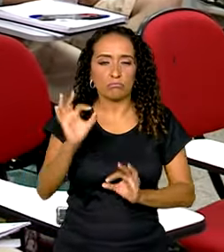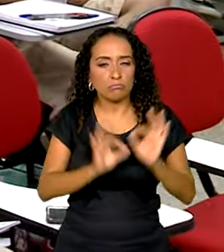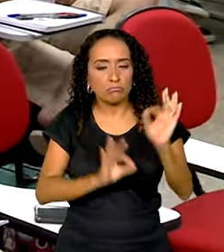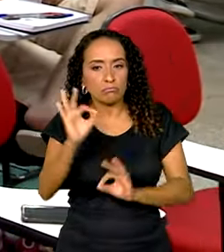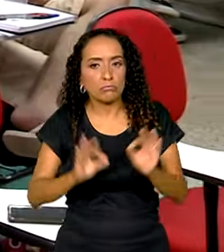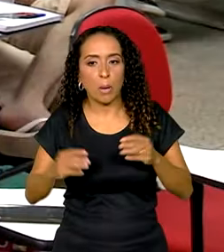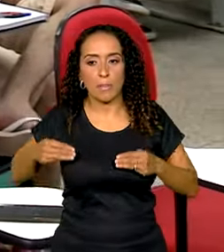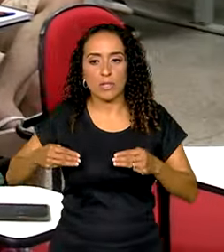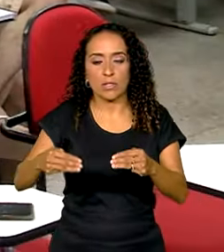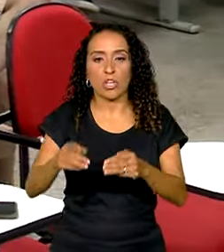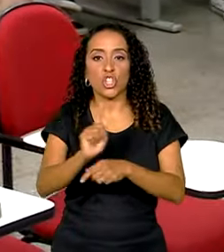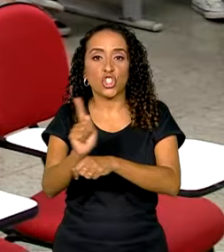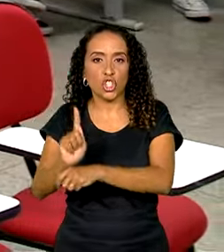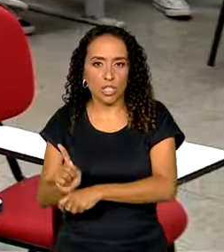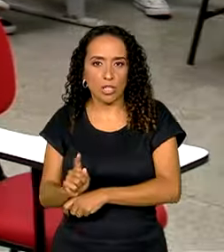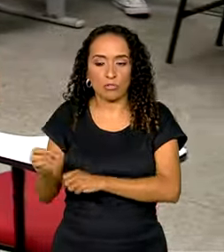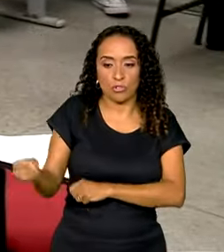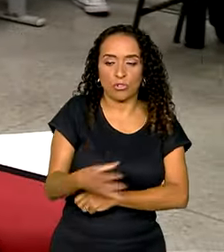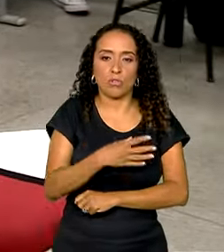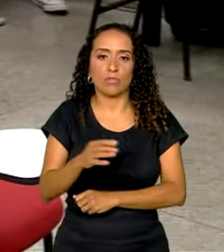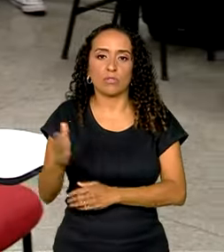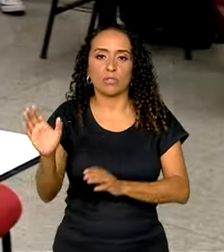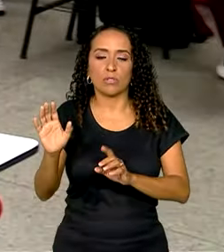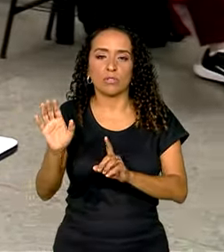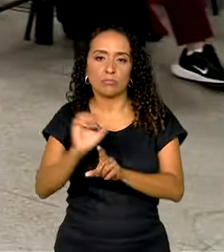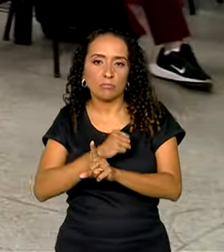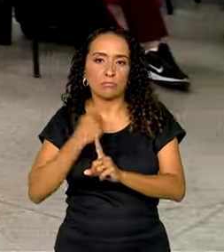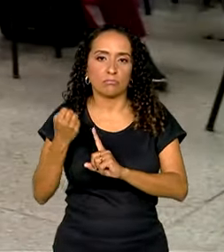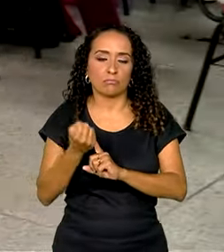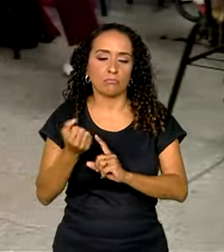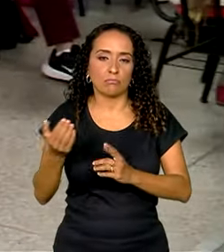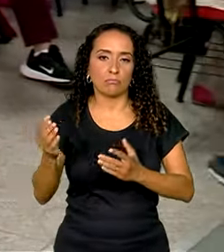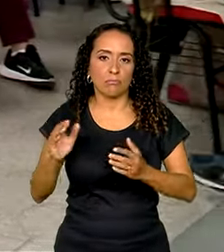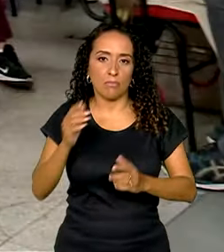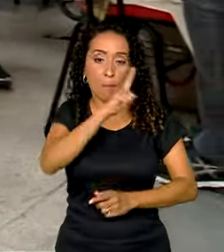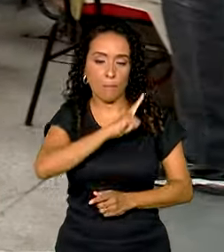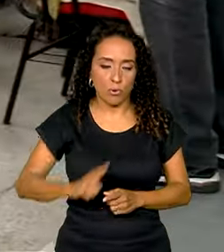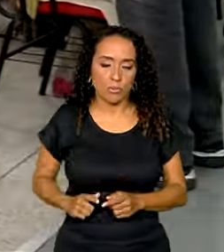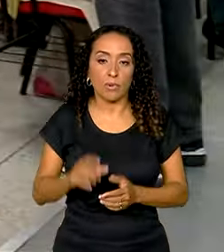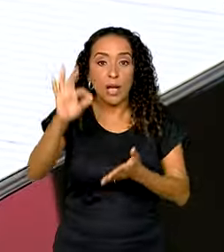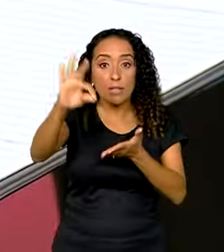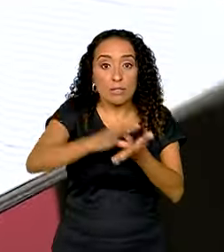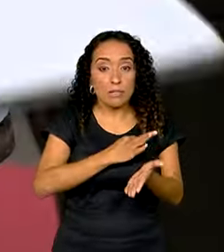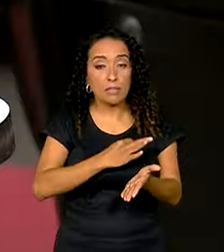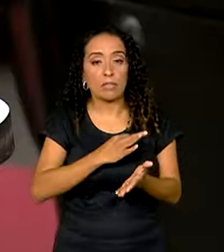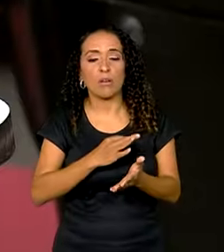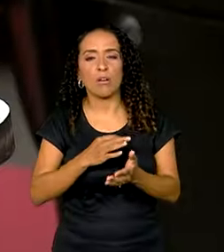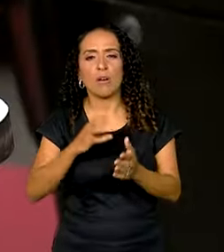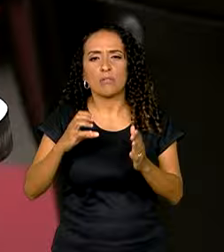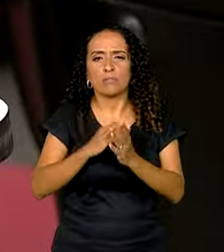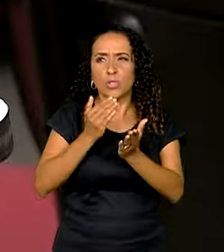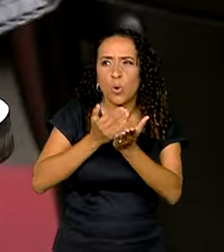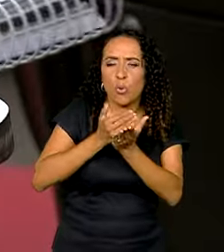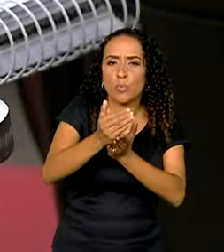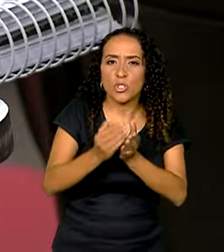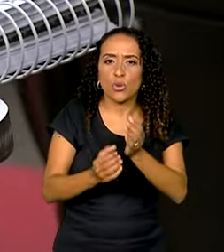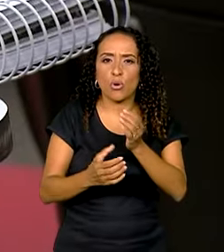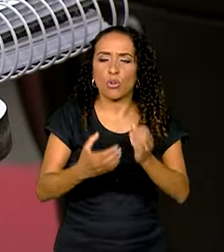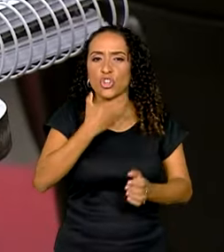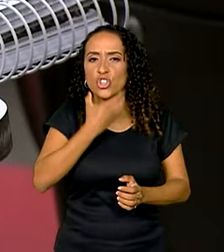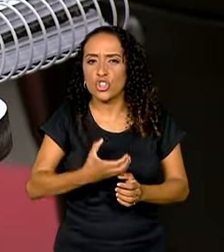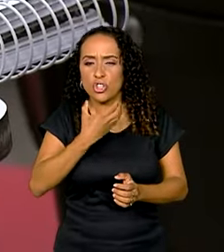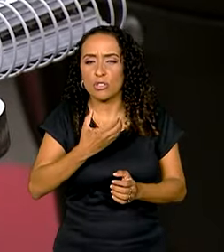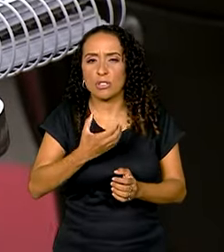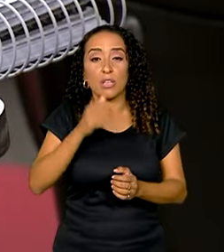pelo Ministério da gestão e da Inovação em serviços públicos as inscrições para o concurso foram abertas em 19 de Janeiro e